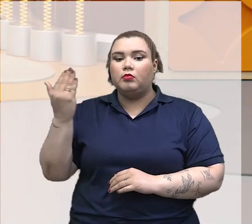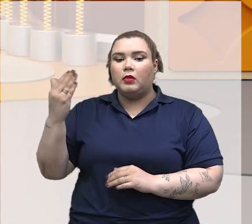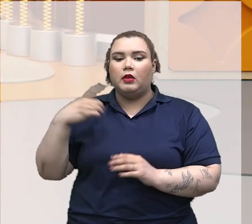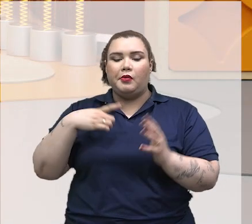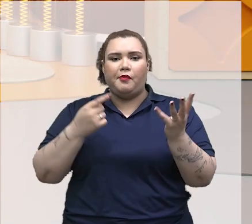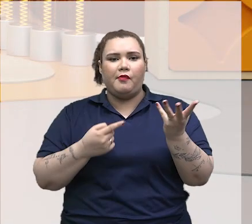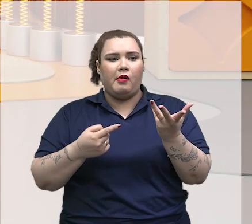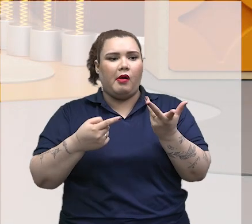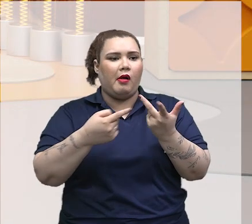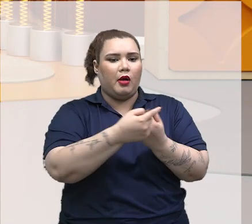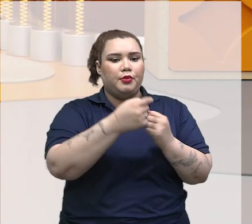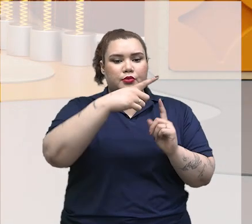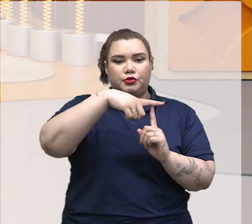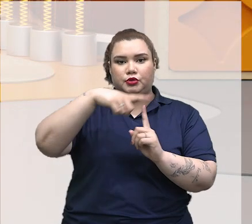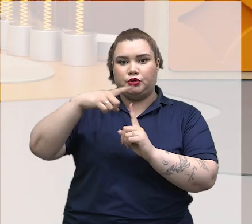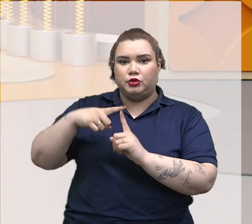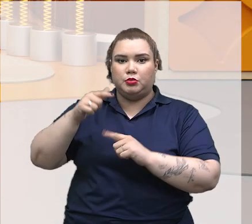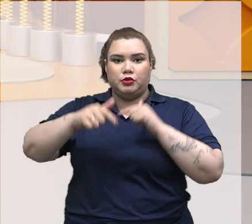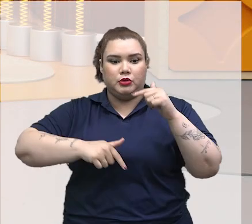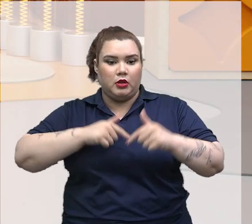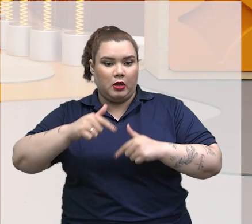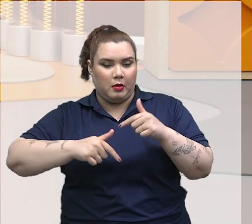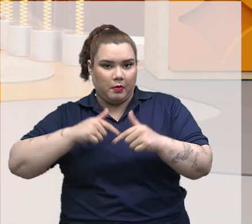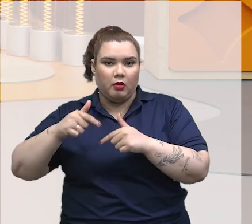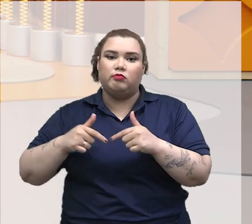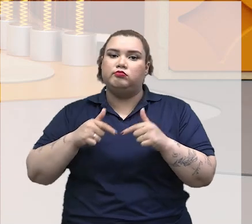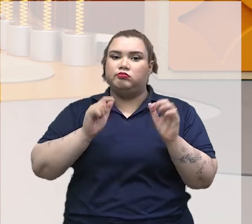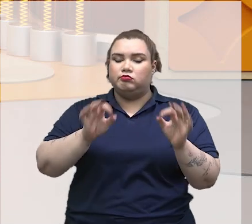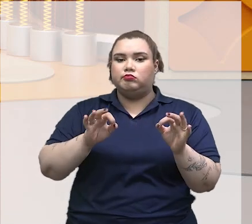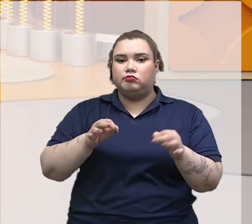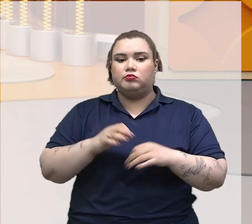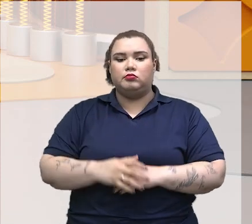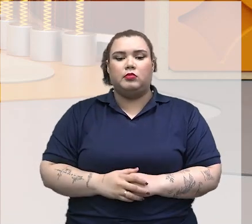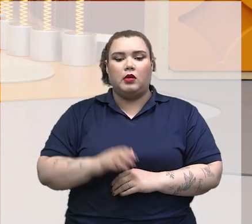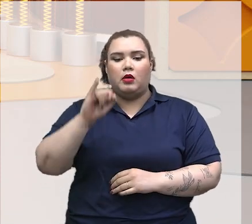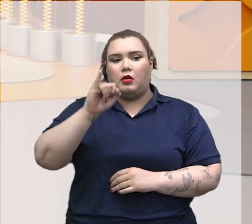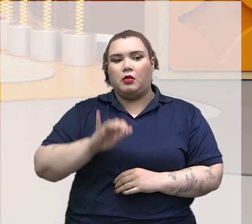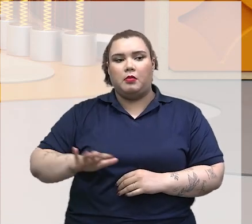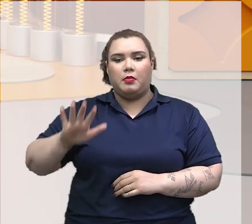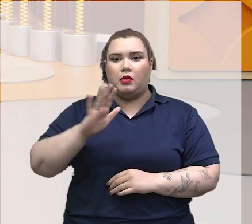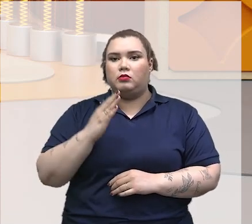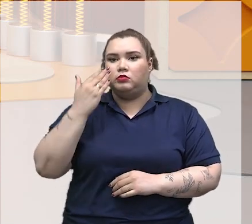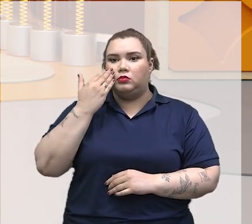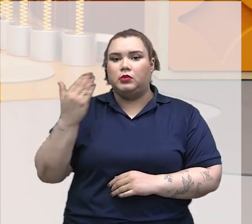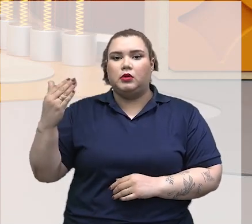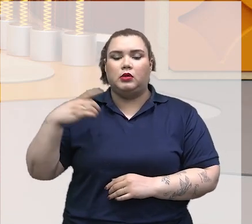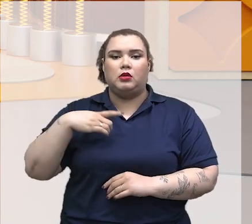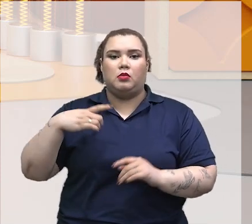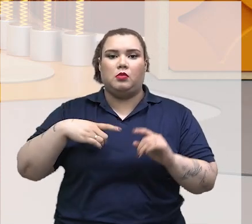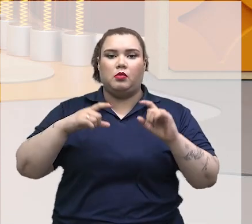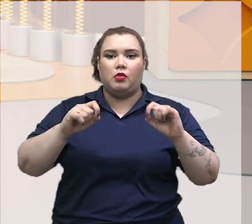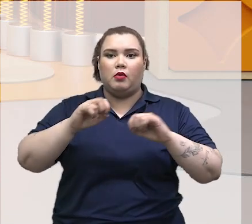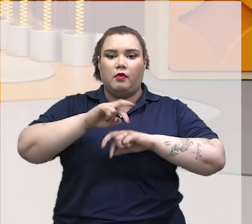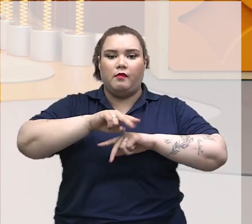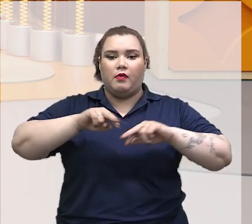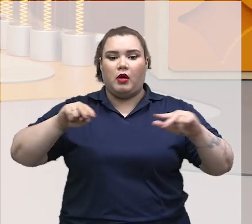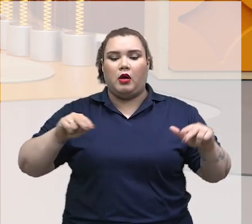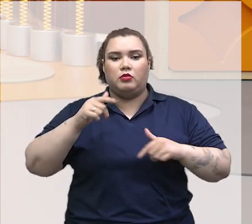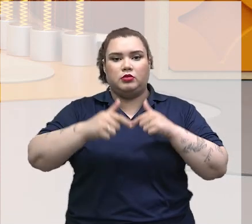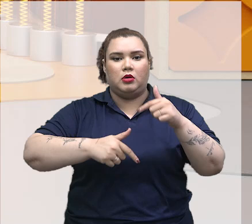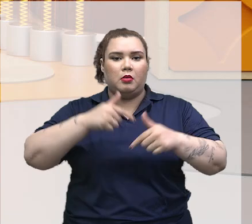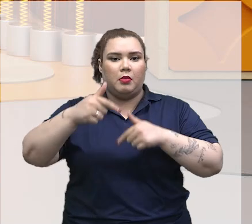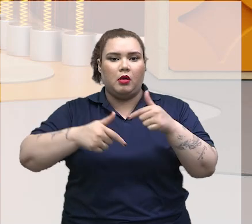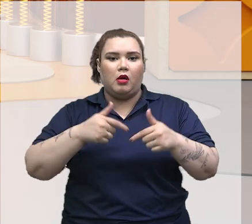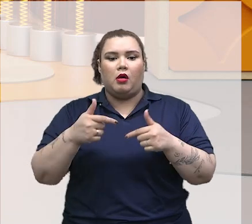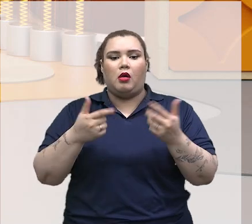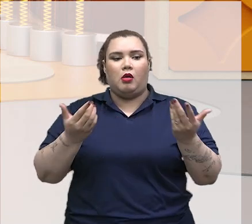várias formas de trabalho, tá certo? Então, observa aqui nessa imagem, nós temos então ali diversos trabalhos ligados, né, a